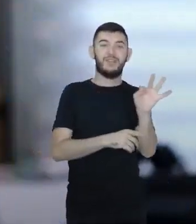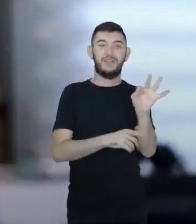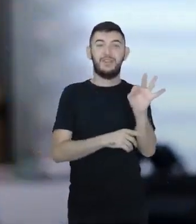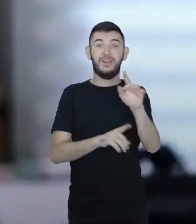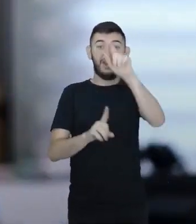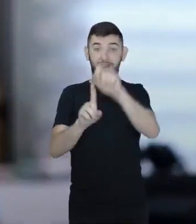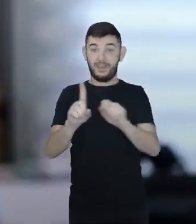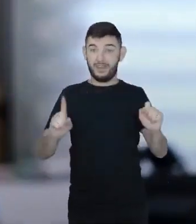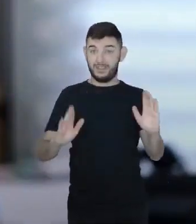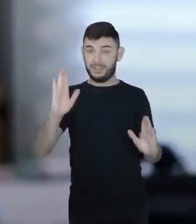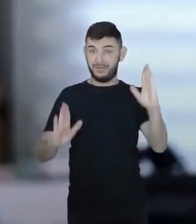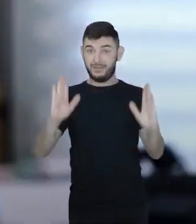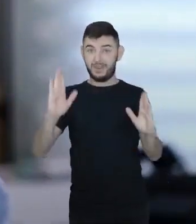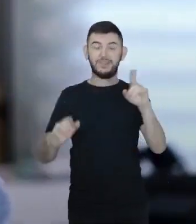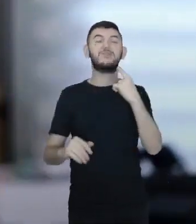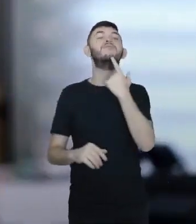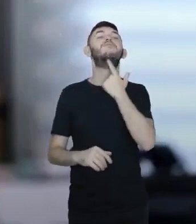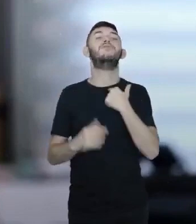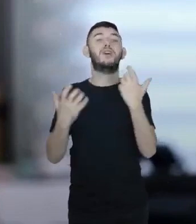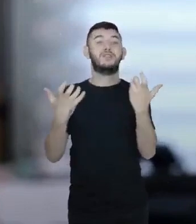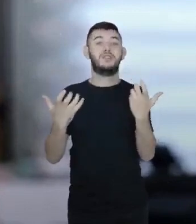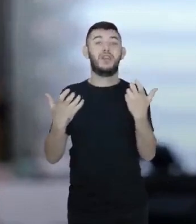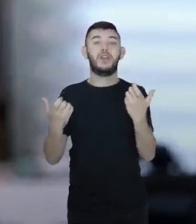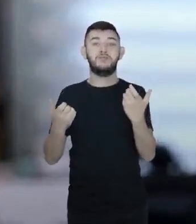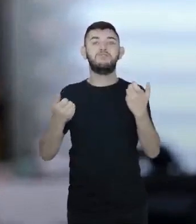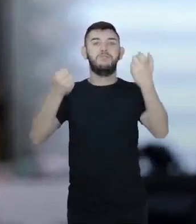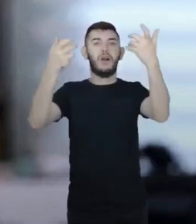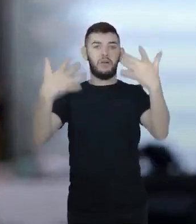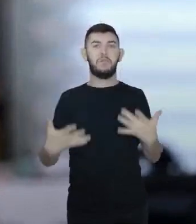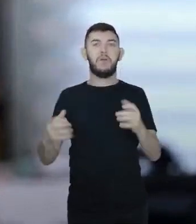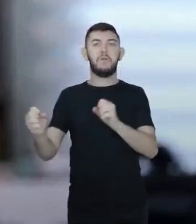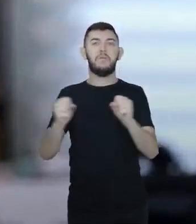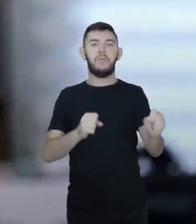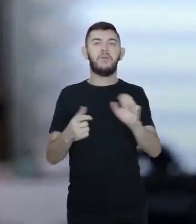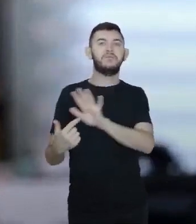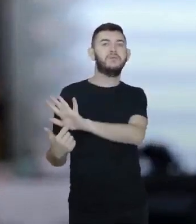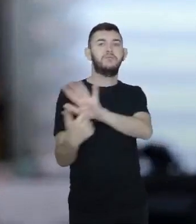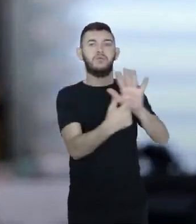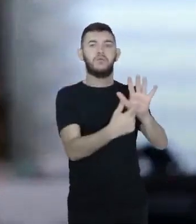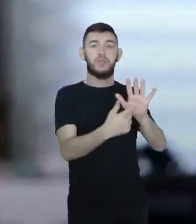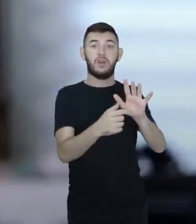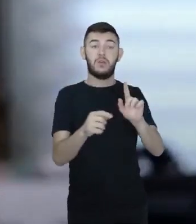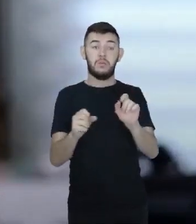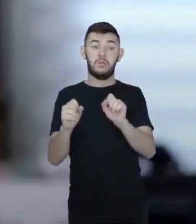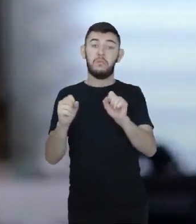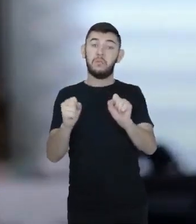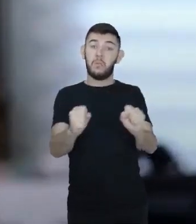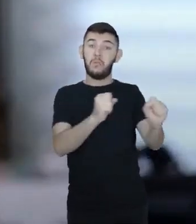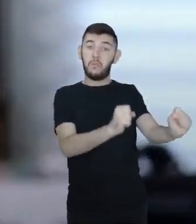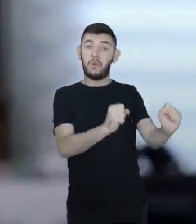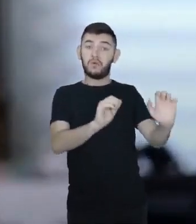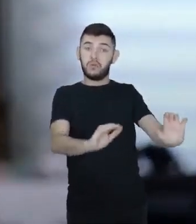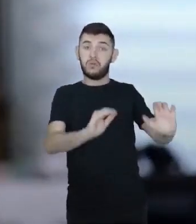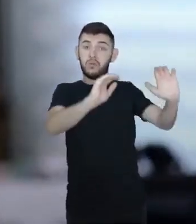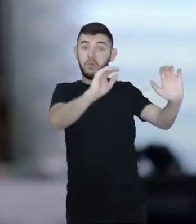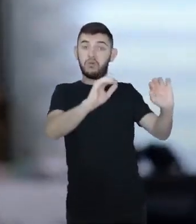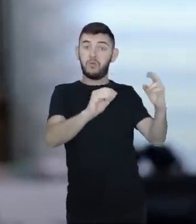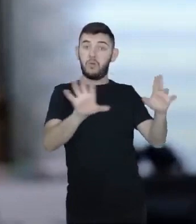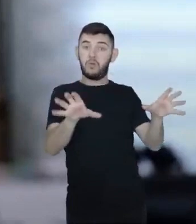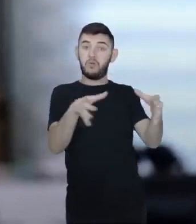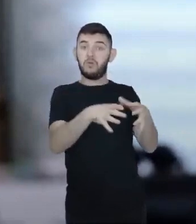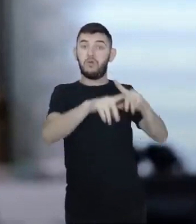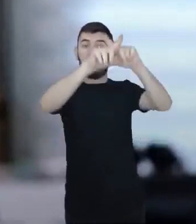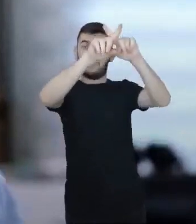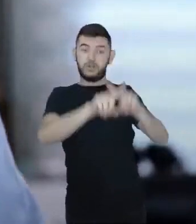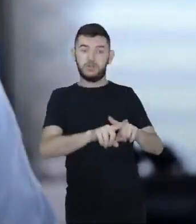falar tudo que a gente quiser falar os poderosos ou os nossos adversários poderão tentar